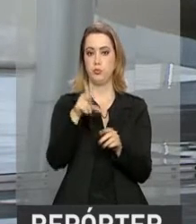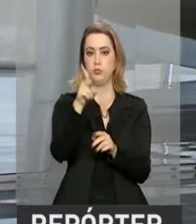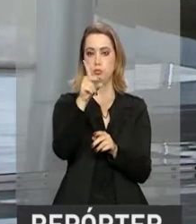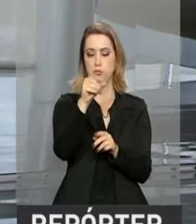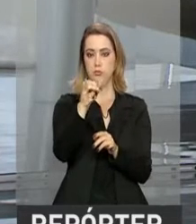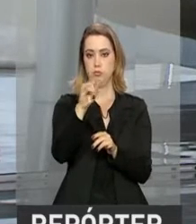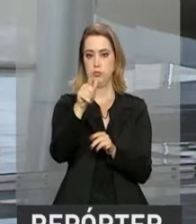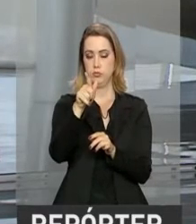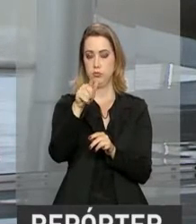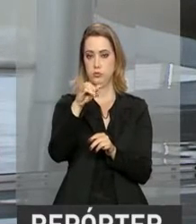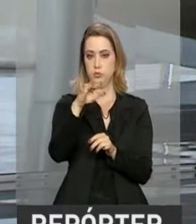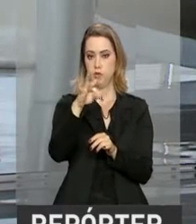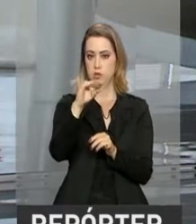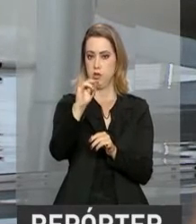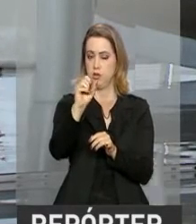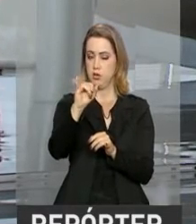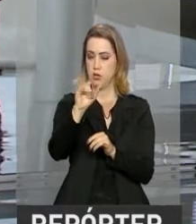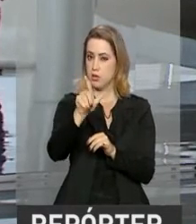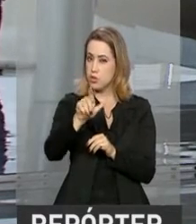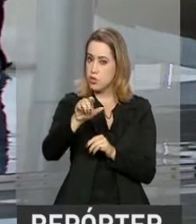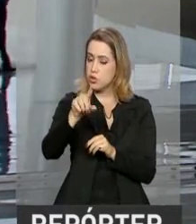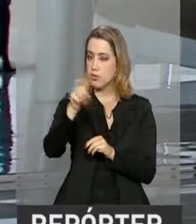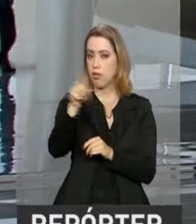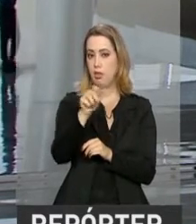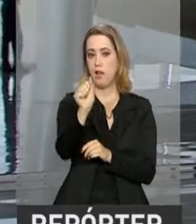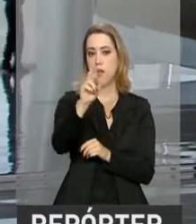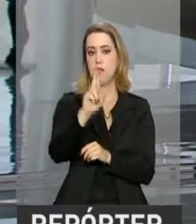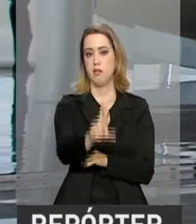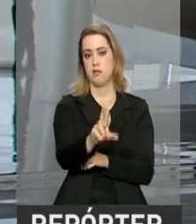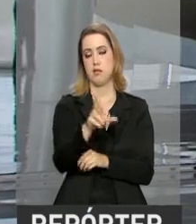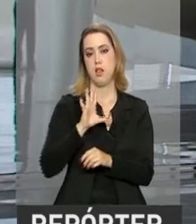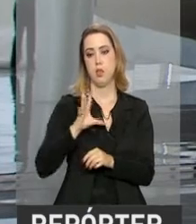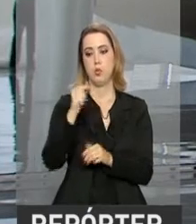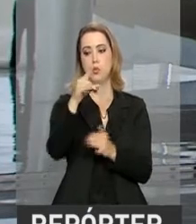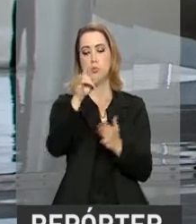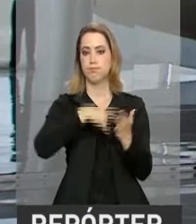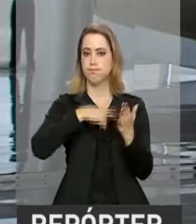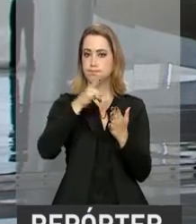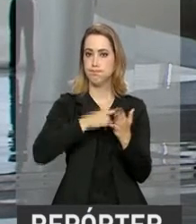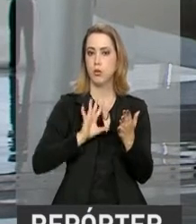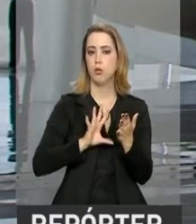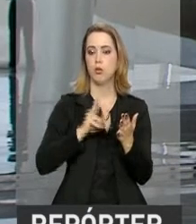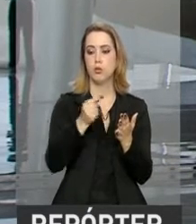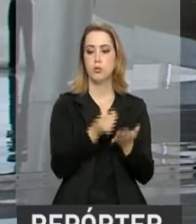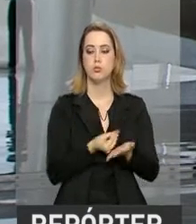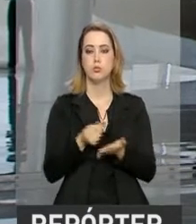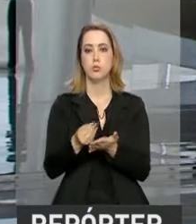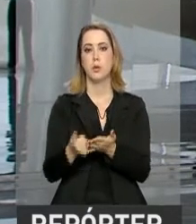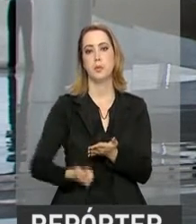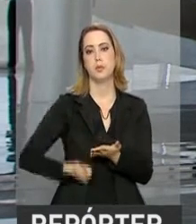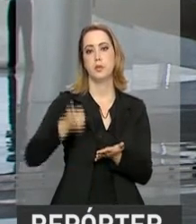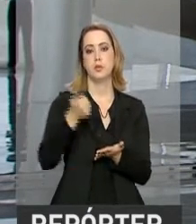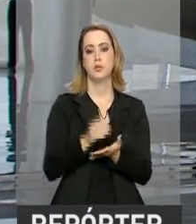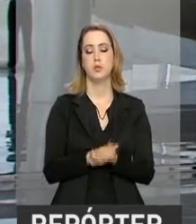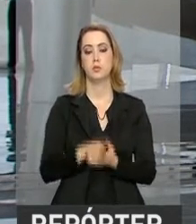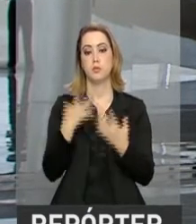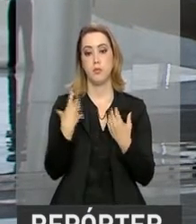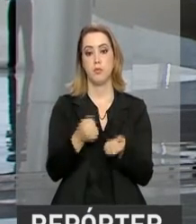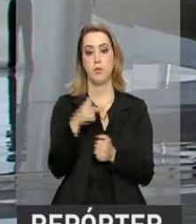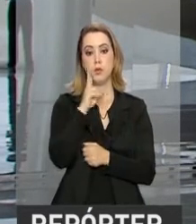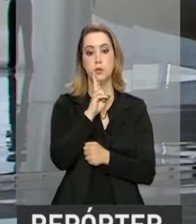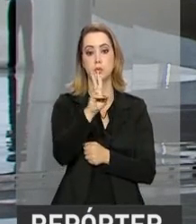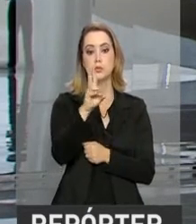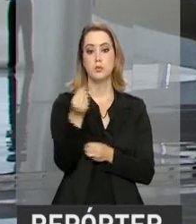governo usar de forma mais eficiente o dinheiro do contribuinte. Vamos ver trecho dos discursos